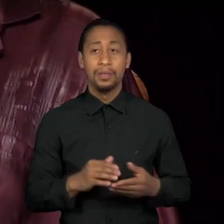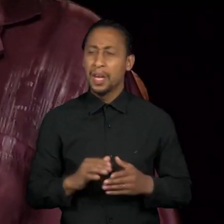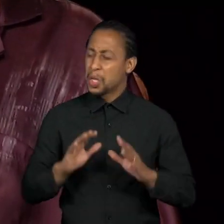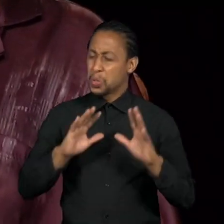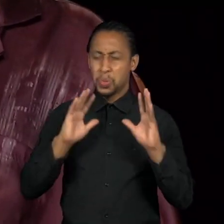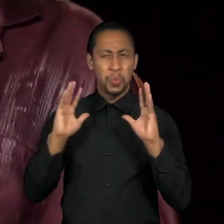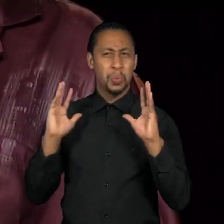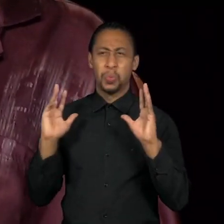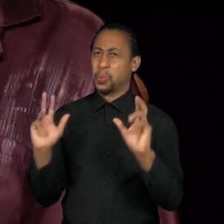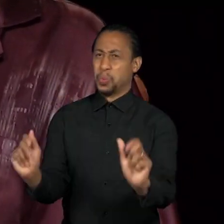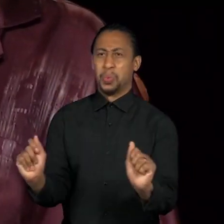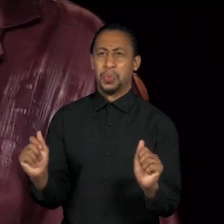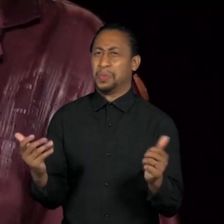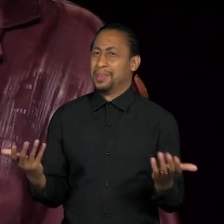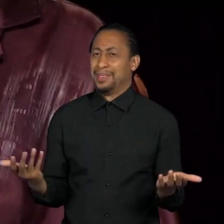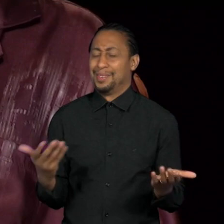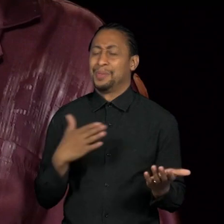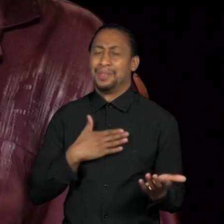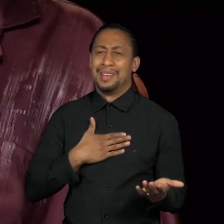Não tinha